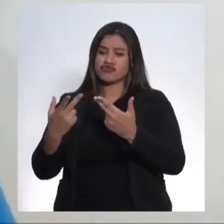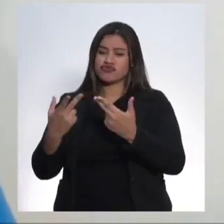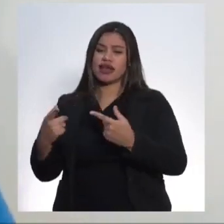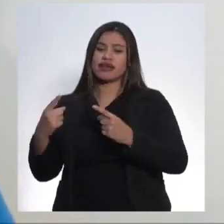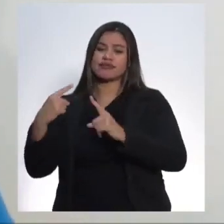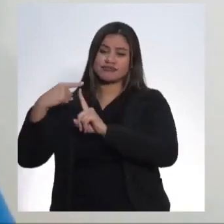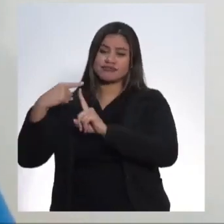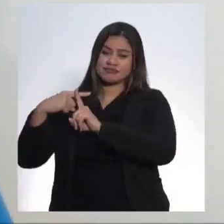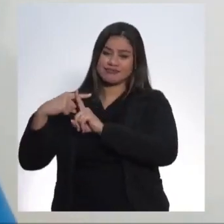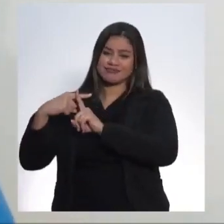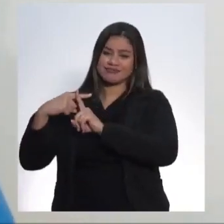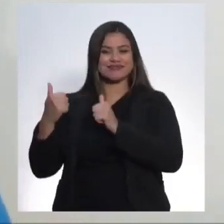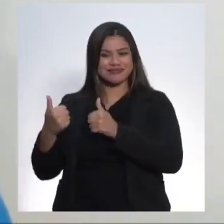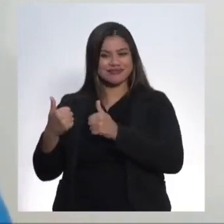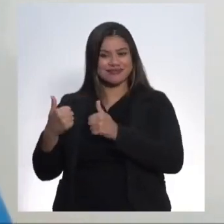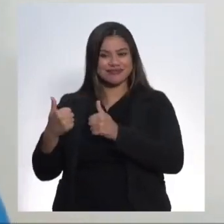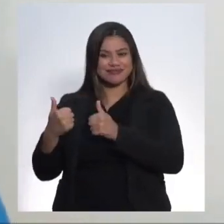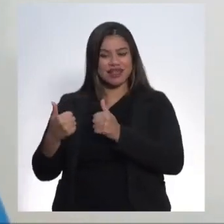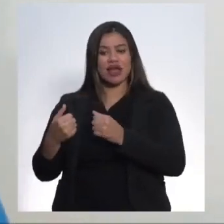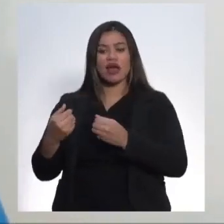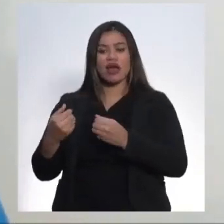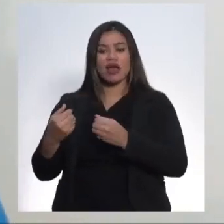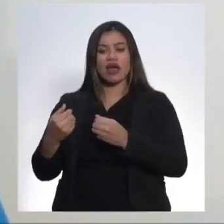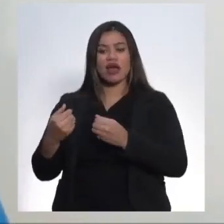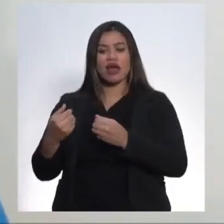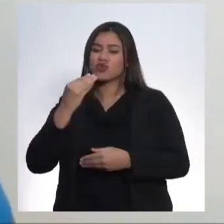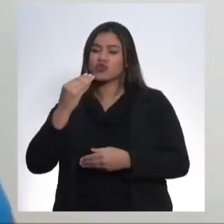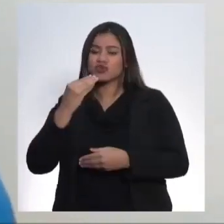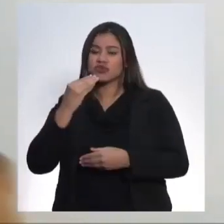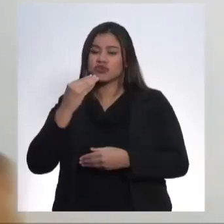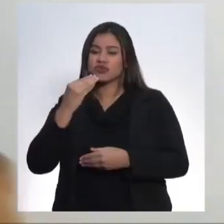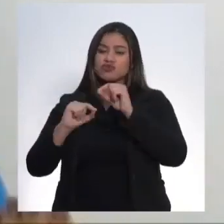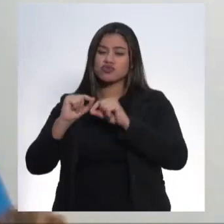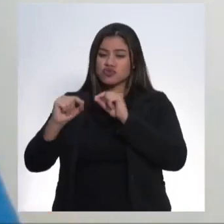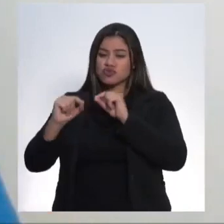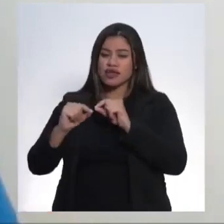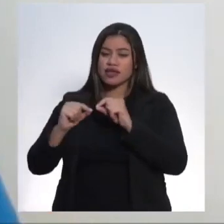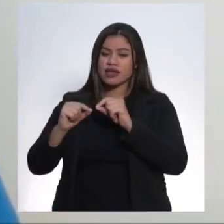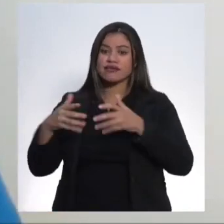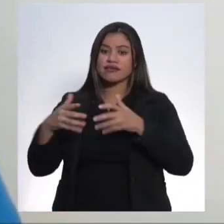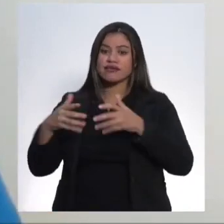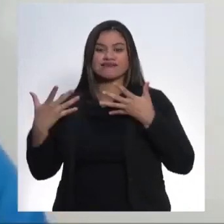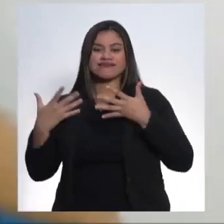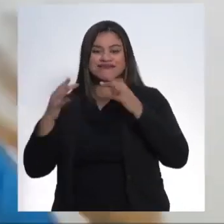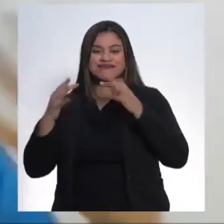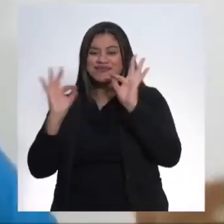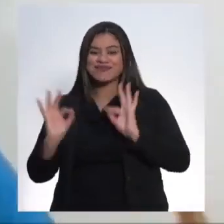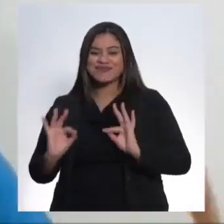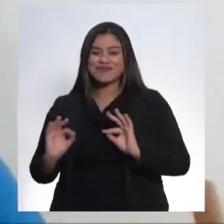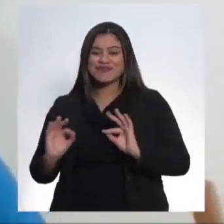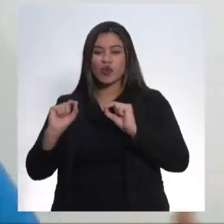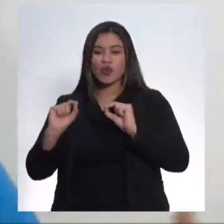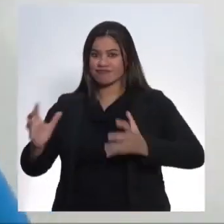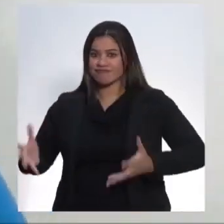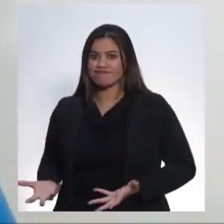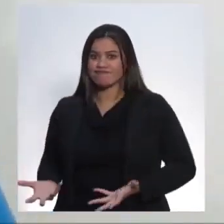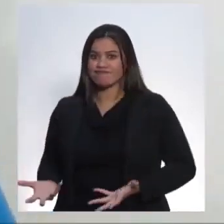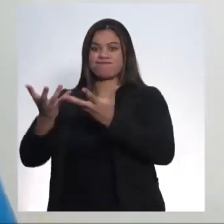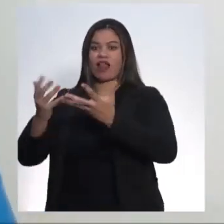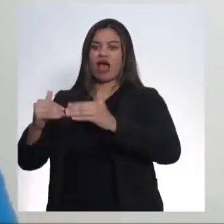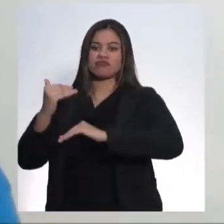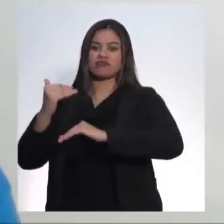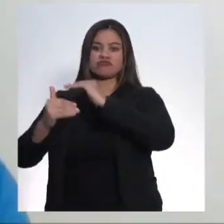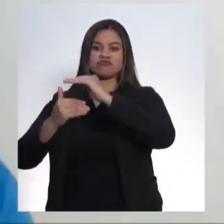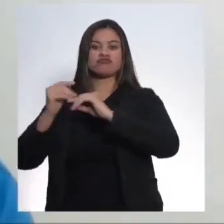Então descrevam ali quais são essas oportunidades, quais são as principais alegrias, o que impulsiona essa pessoa a